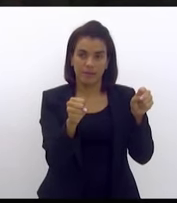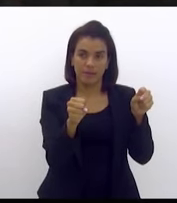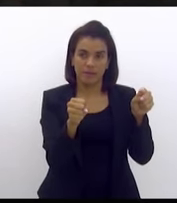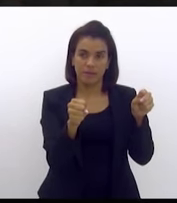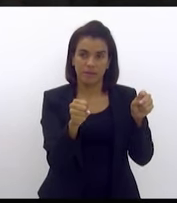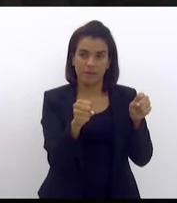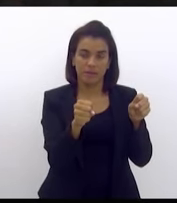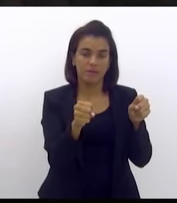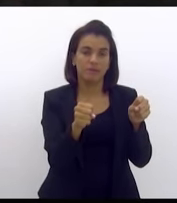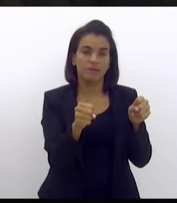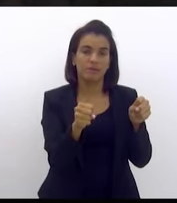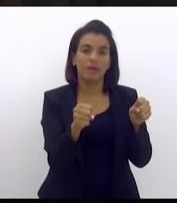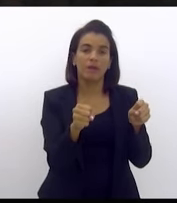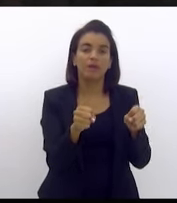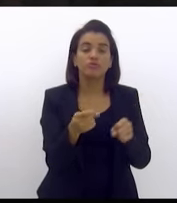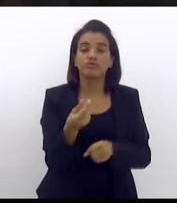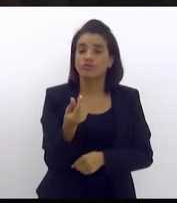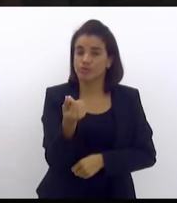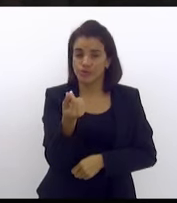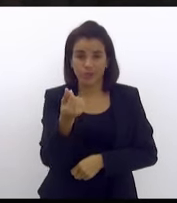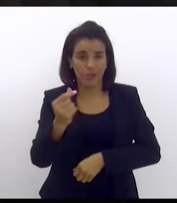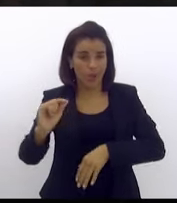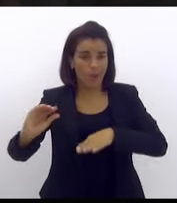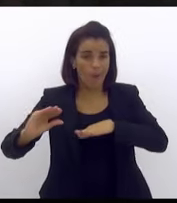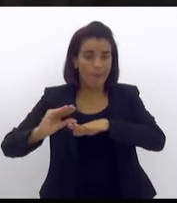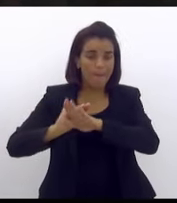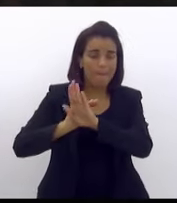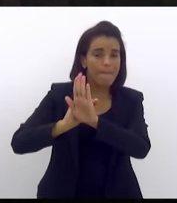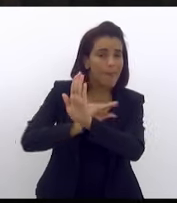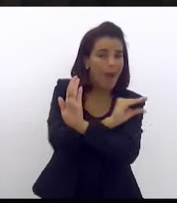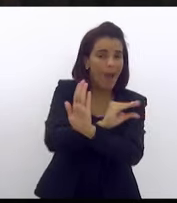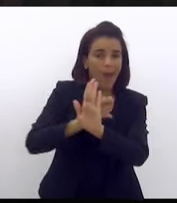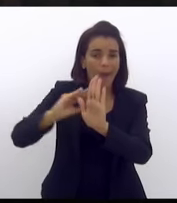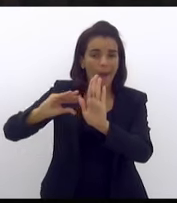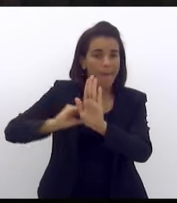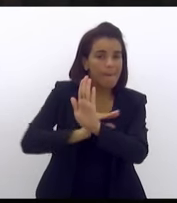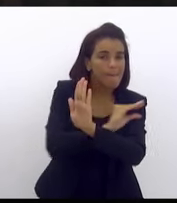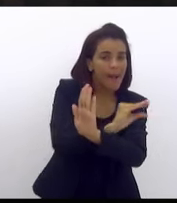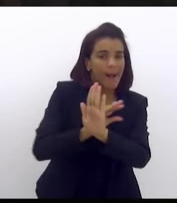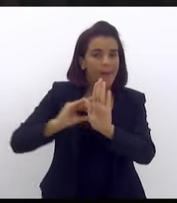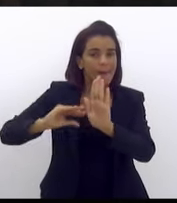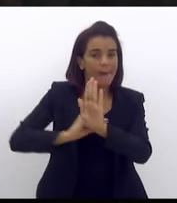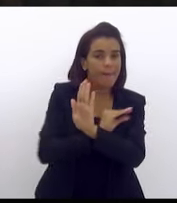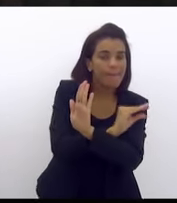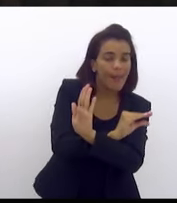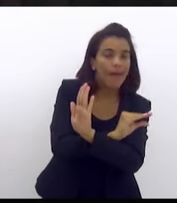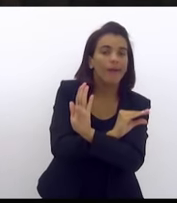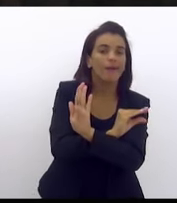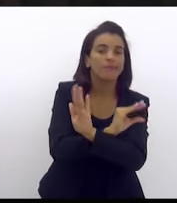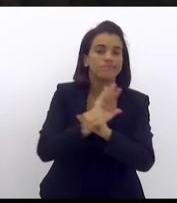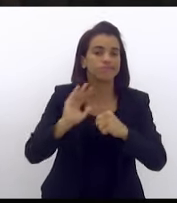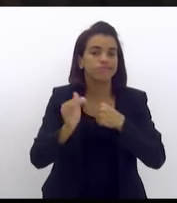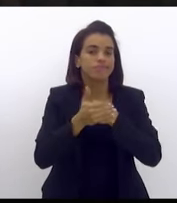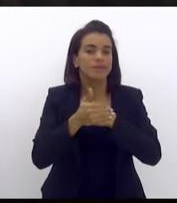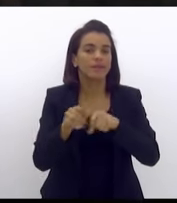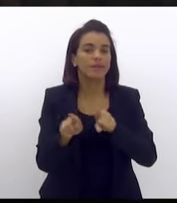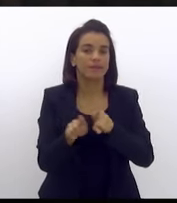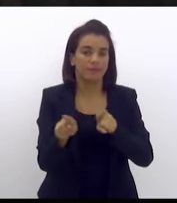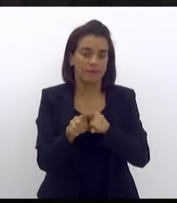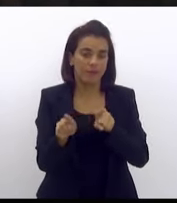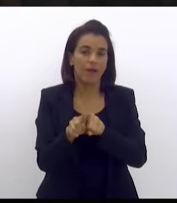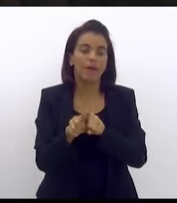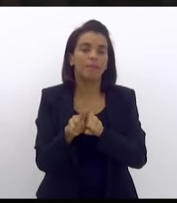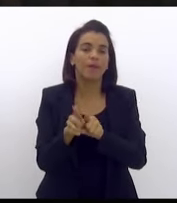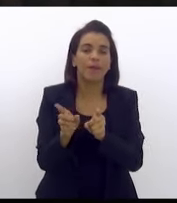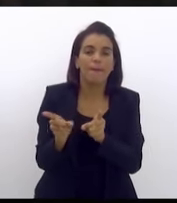a lavagem de dinheiro daí derivada e a entrada e saída de drogas